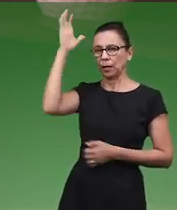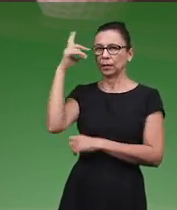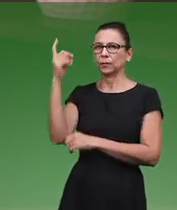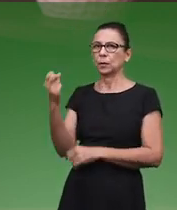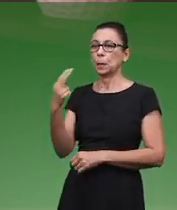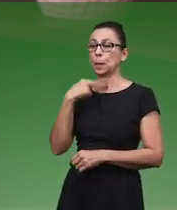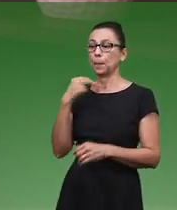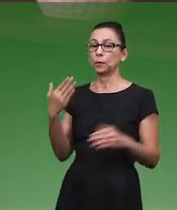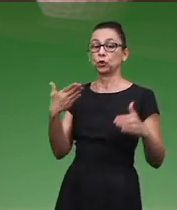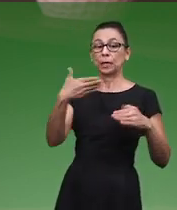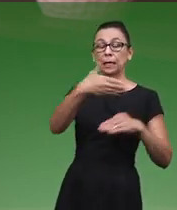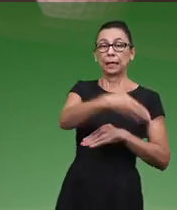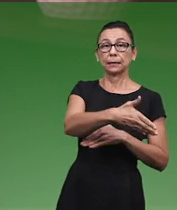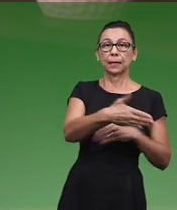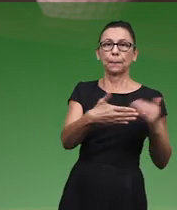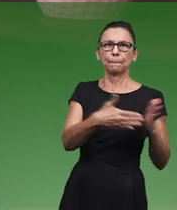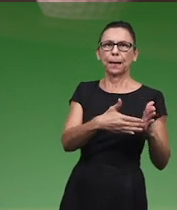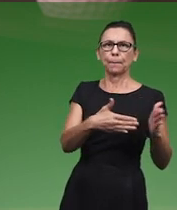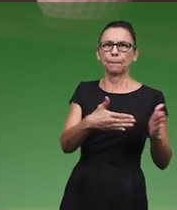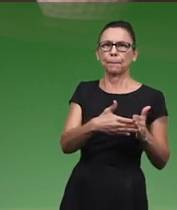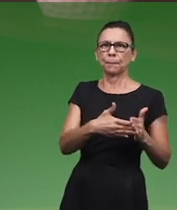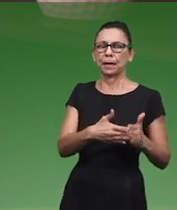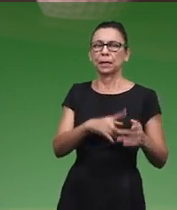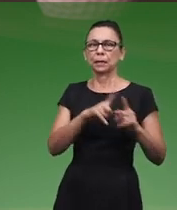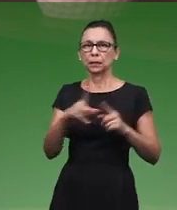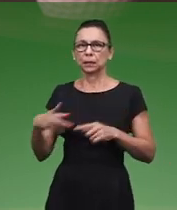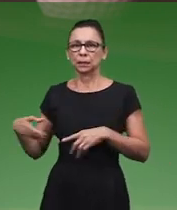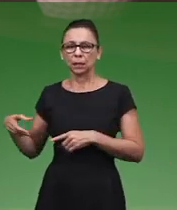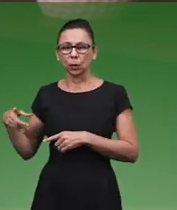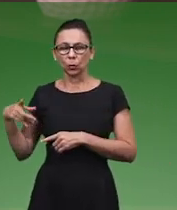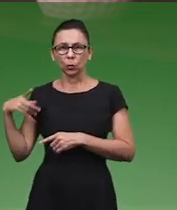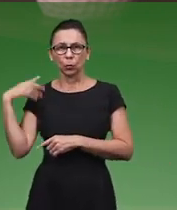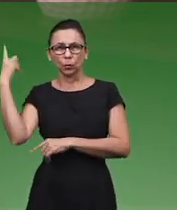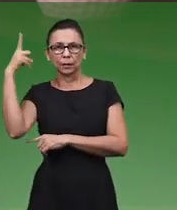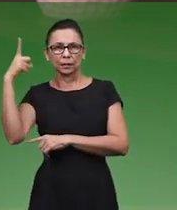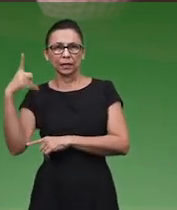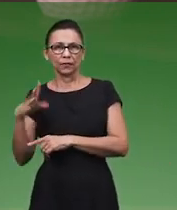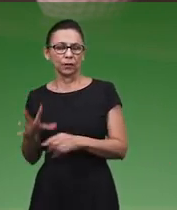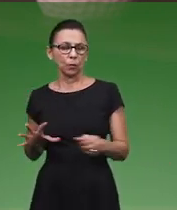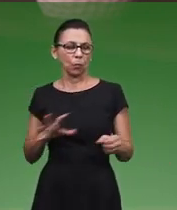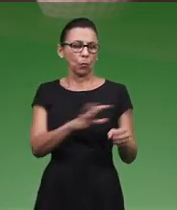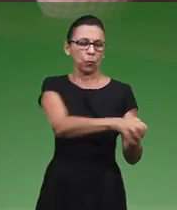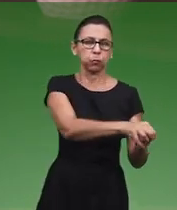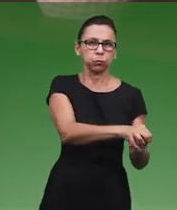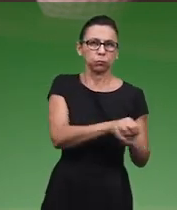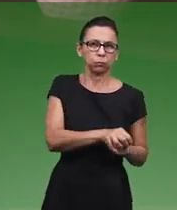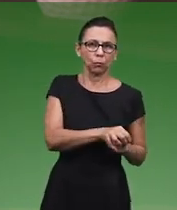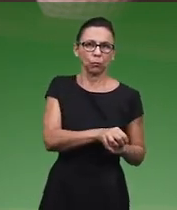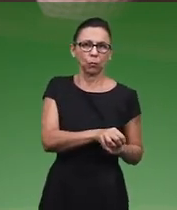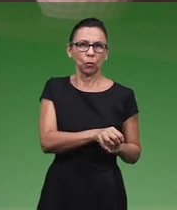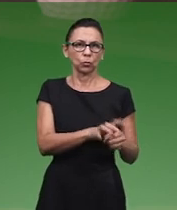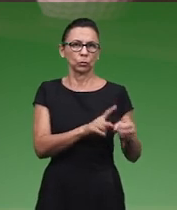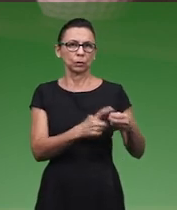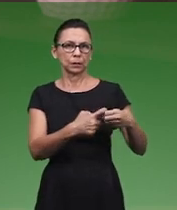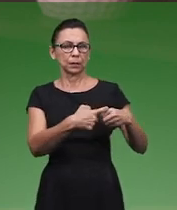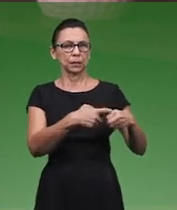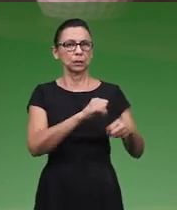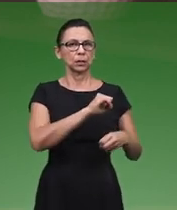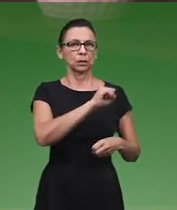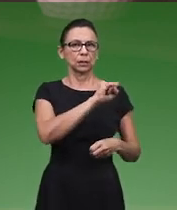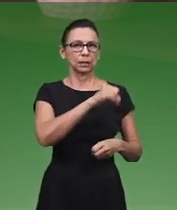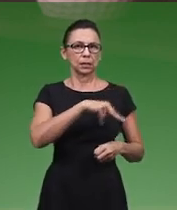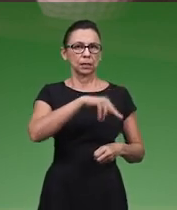aqui. Porém, Davi tomou a fortaleza de Sião. Esta é a cidade de